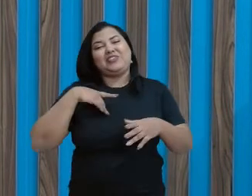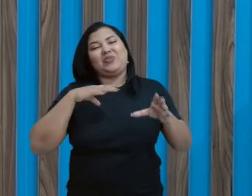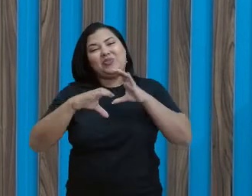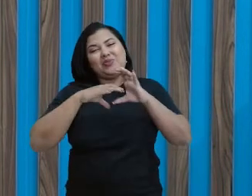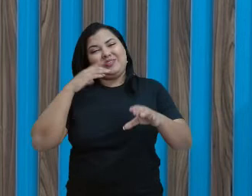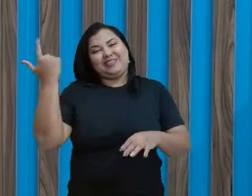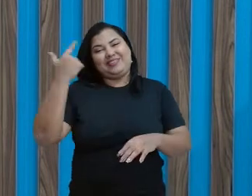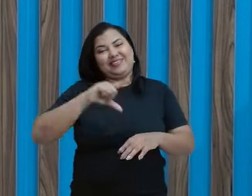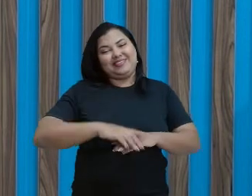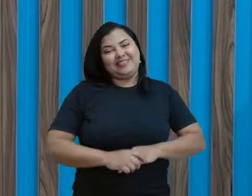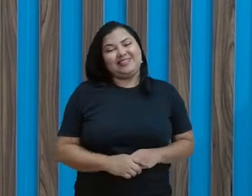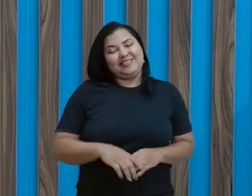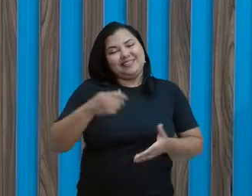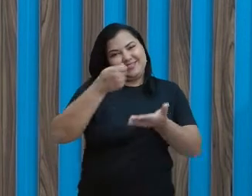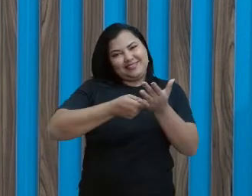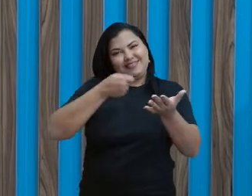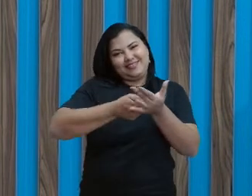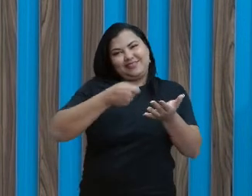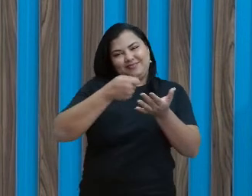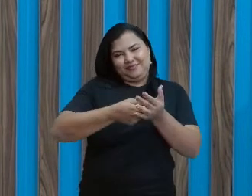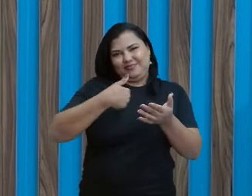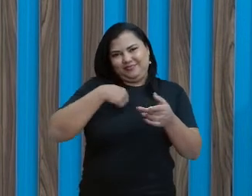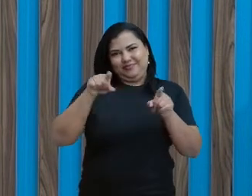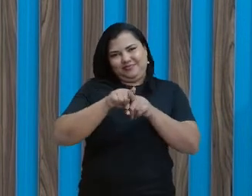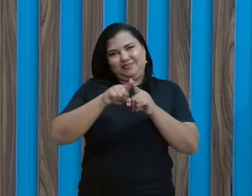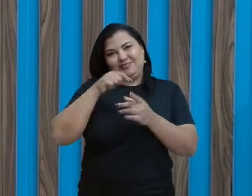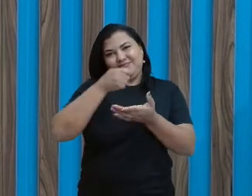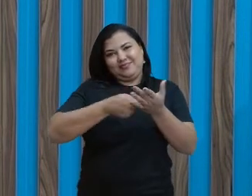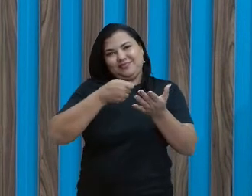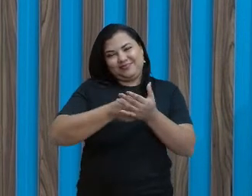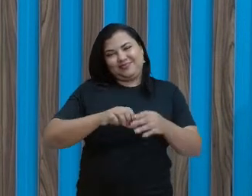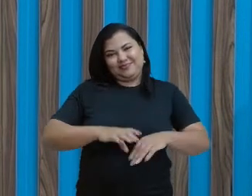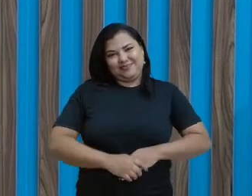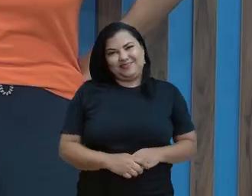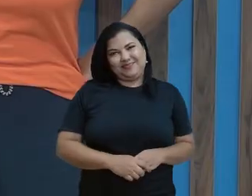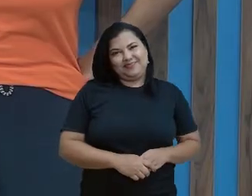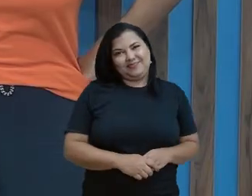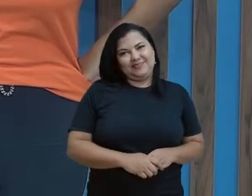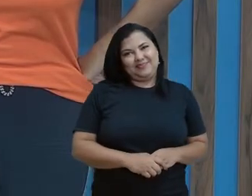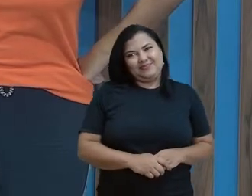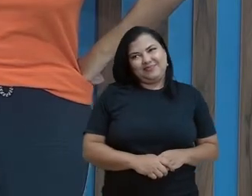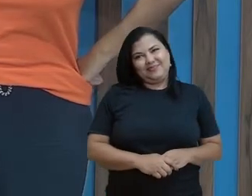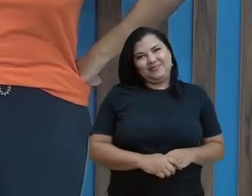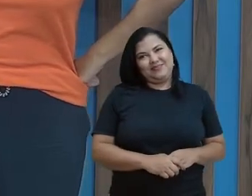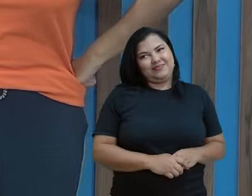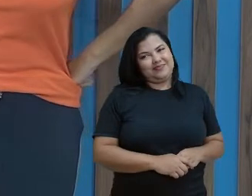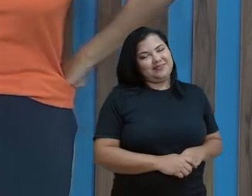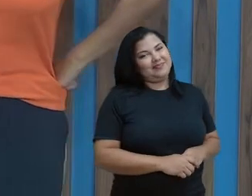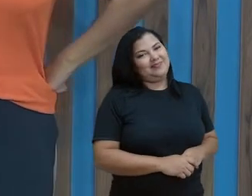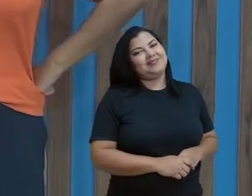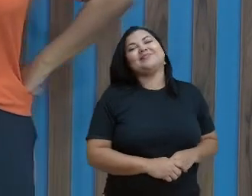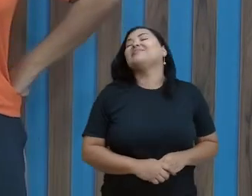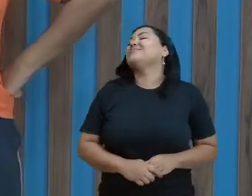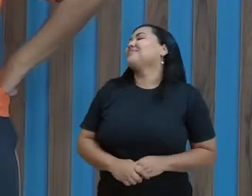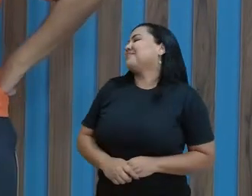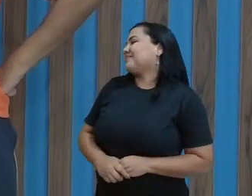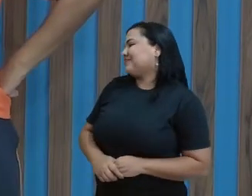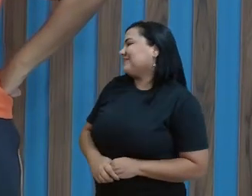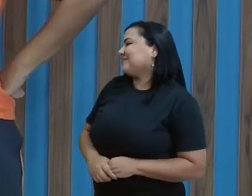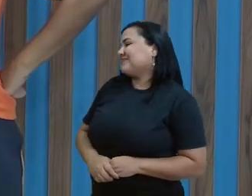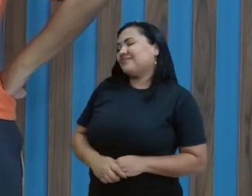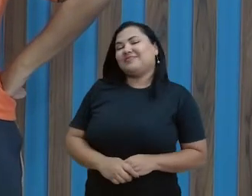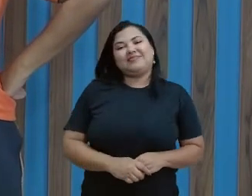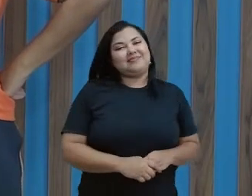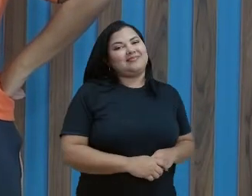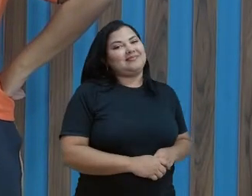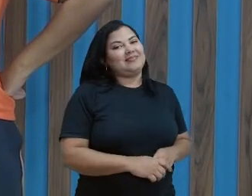comunicar, tá certo? Não desista não, vá tentando. Eu vou fazendo a mesma coisa, indo e voltando. E aí, então, e aí, vocês sofrem só